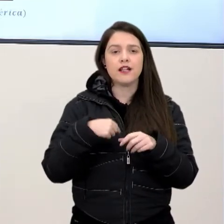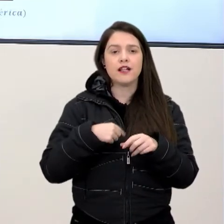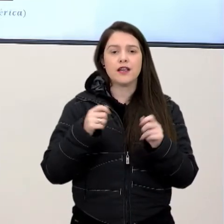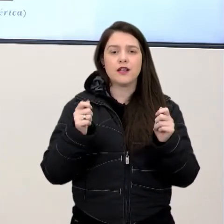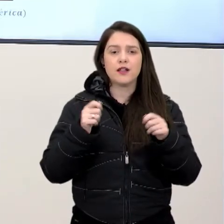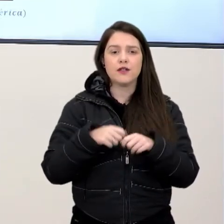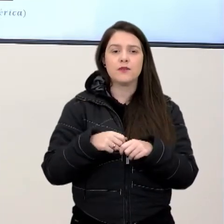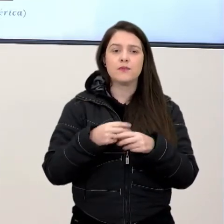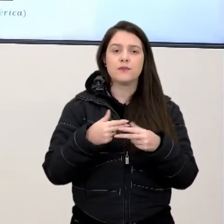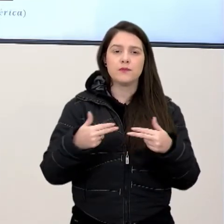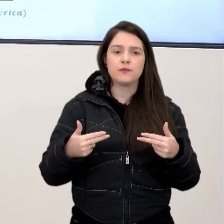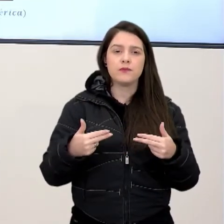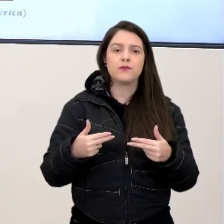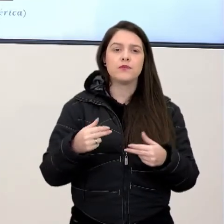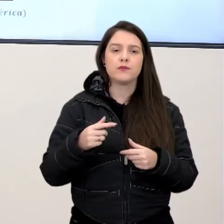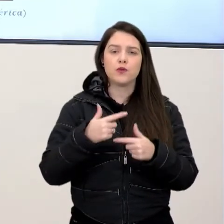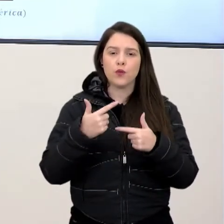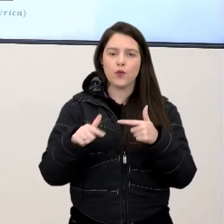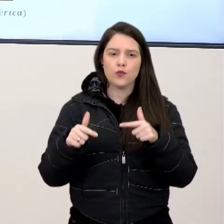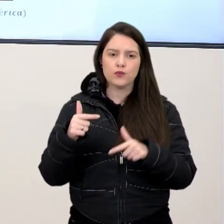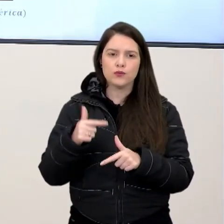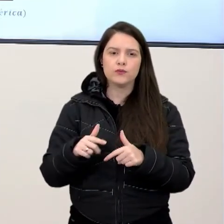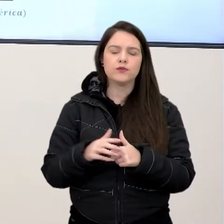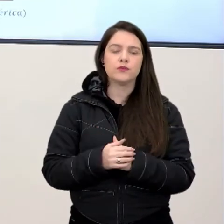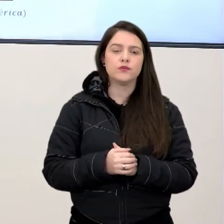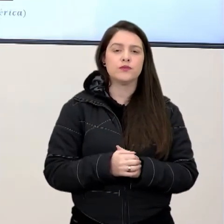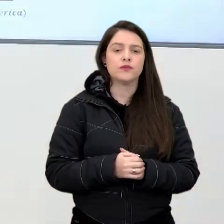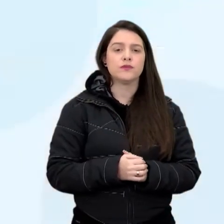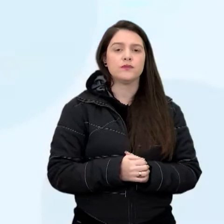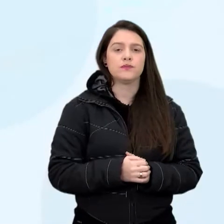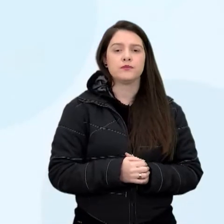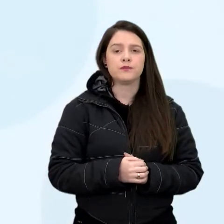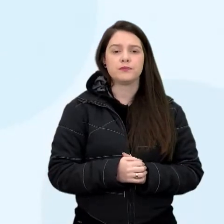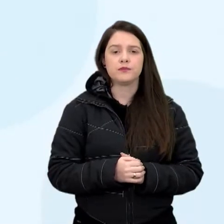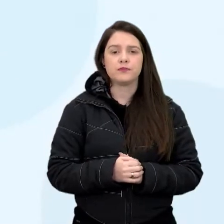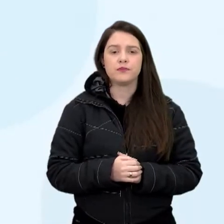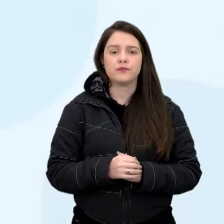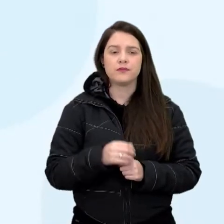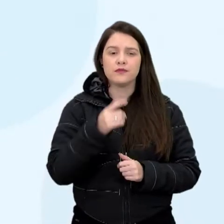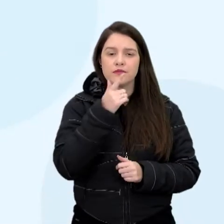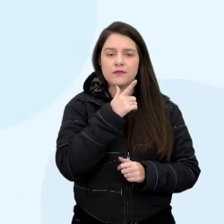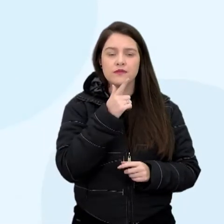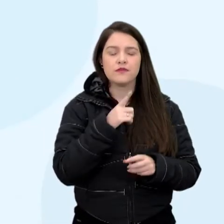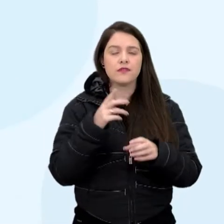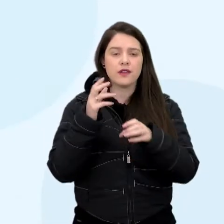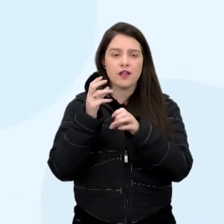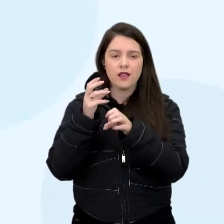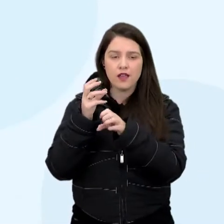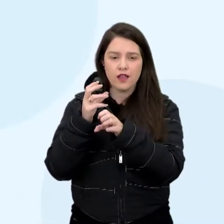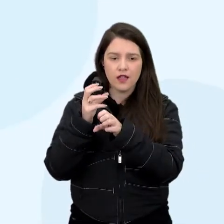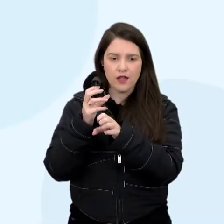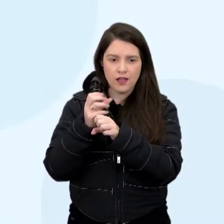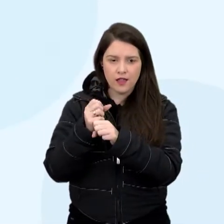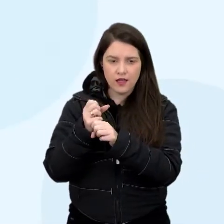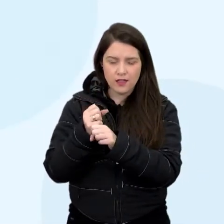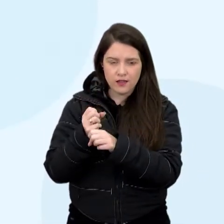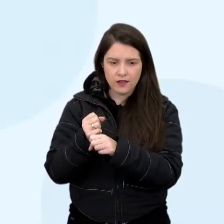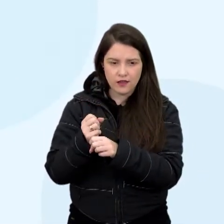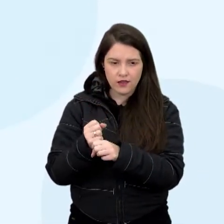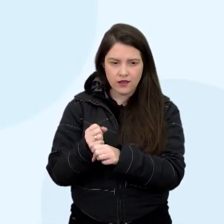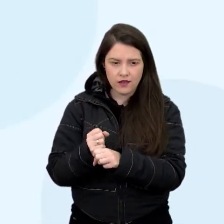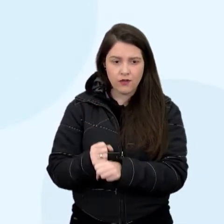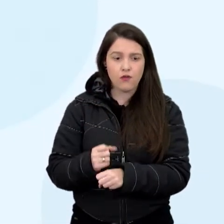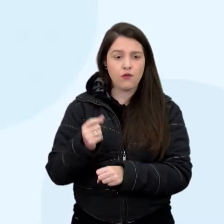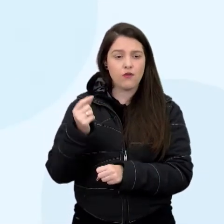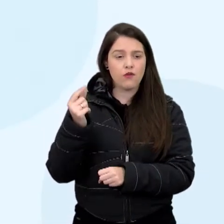aí no caso do Excel muito úteis, né. Veja você que se você tiver que fazer esse somatório aqui na